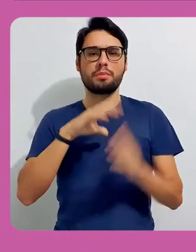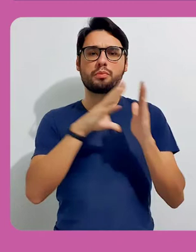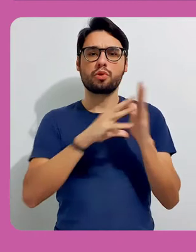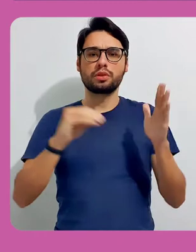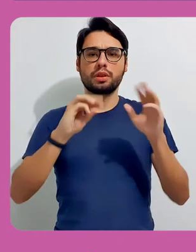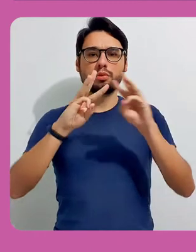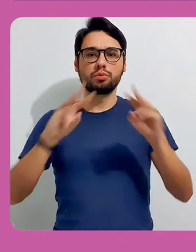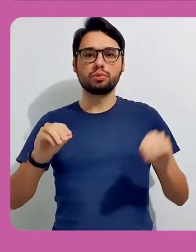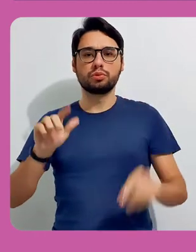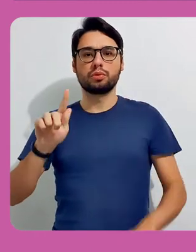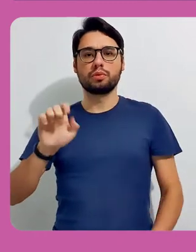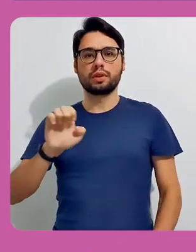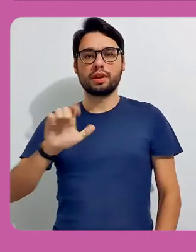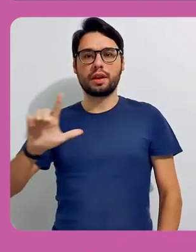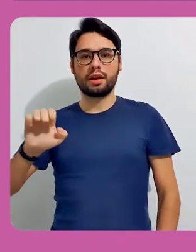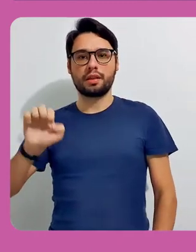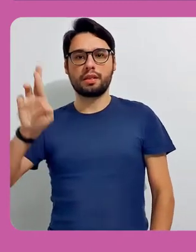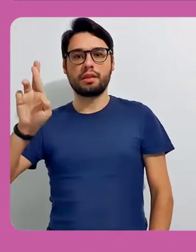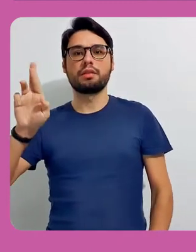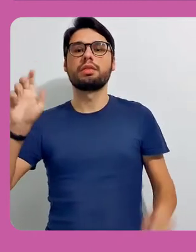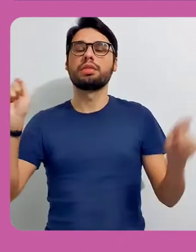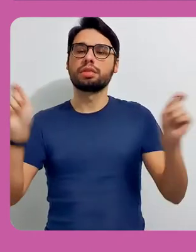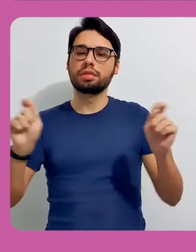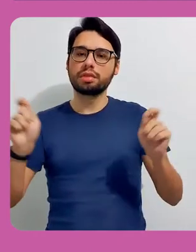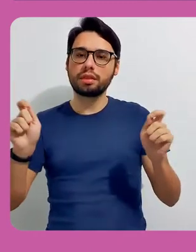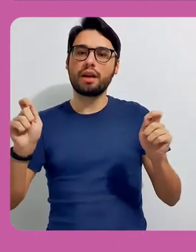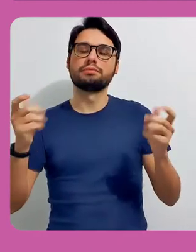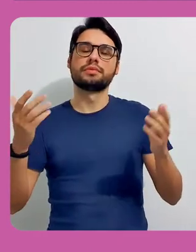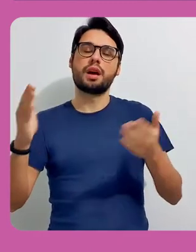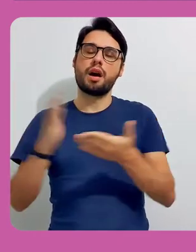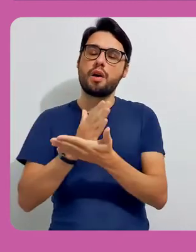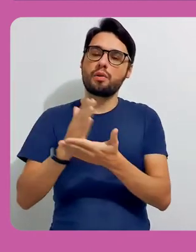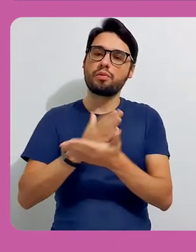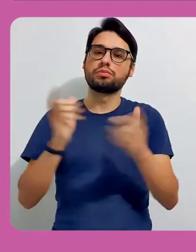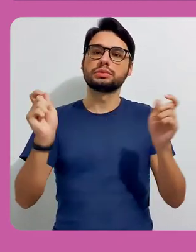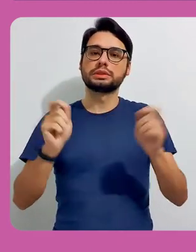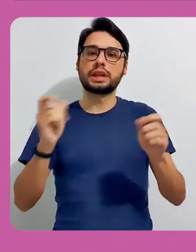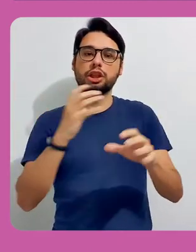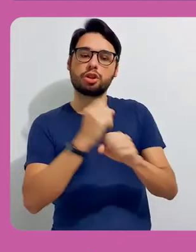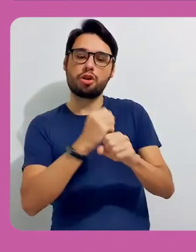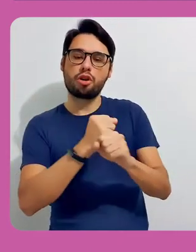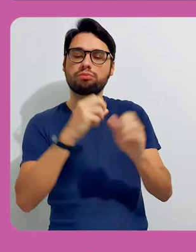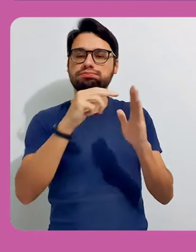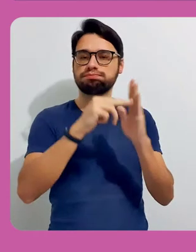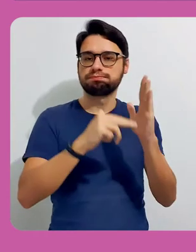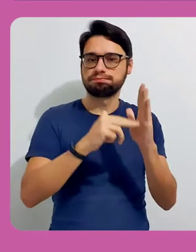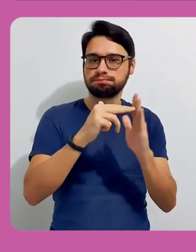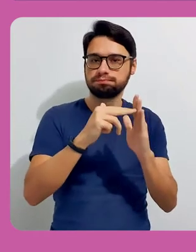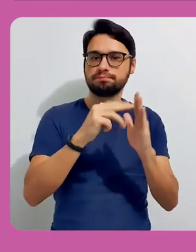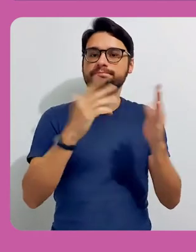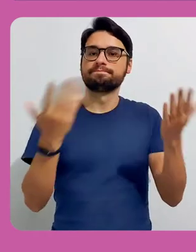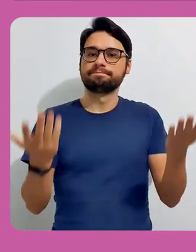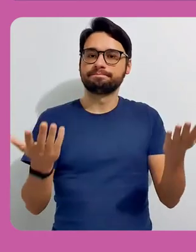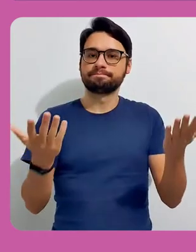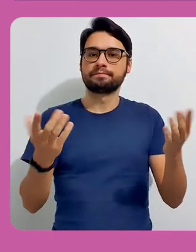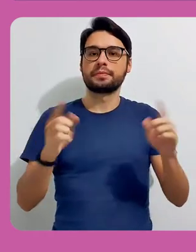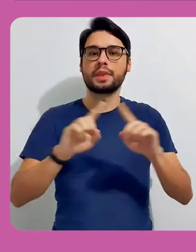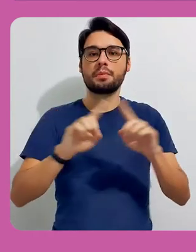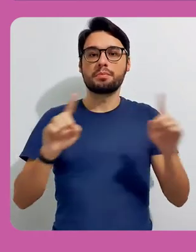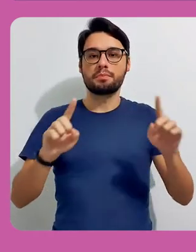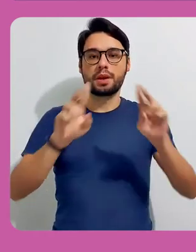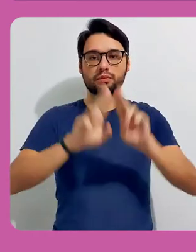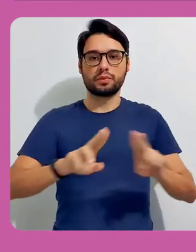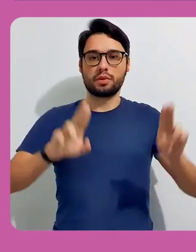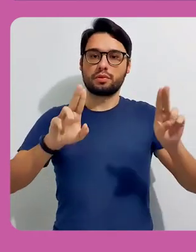um deles é o gallery que permite a inclusão de fotos em que você consegue comentar aquelas fotos inclusive